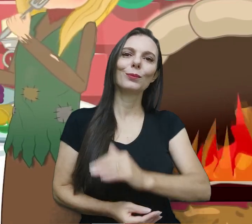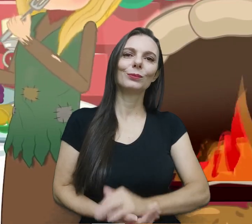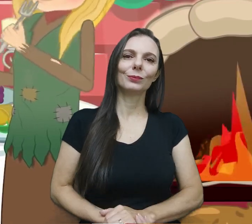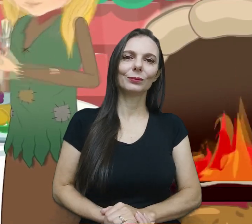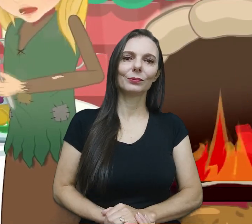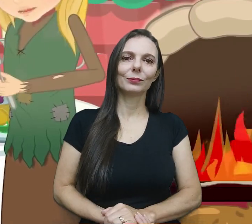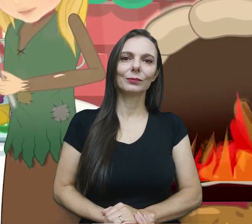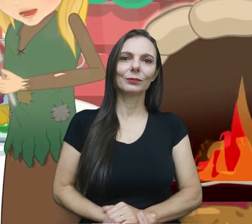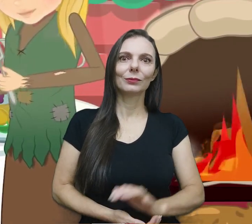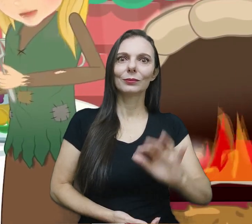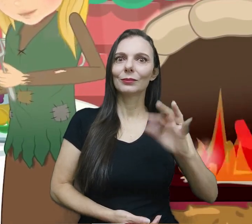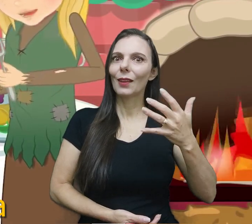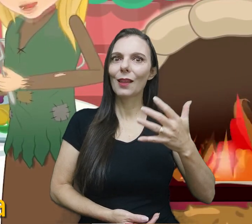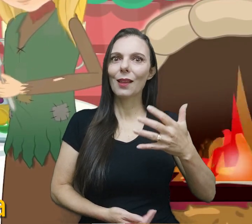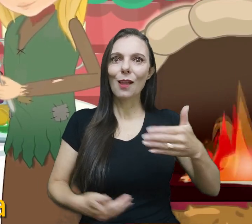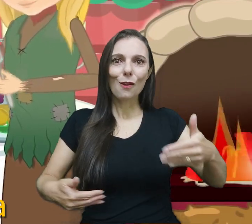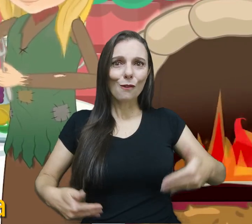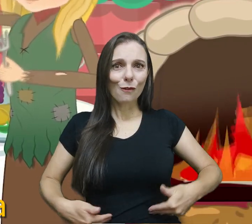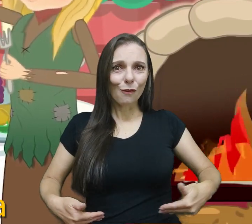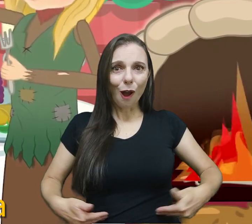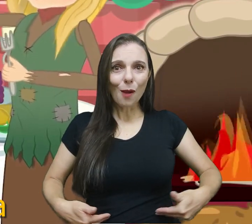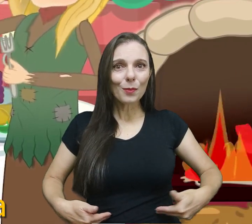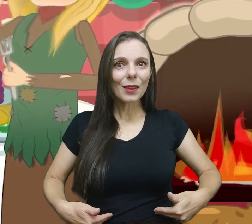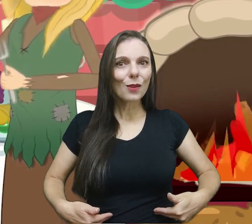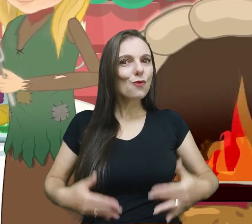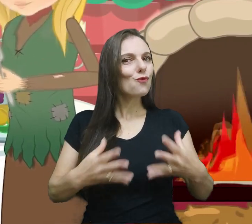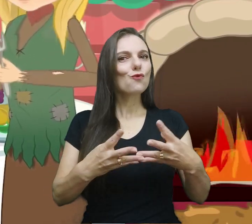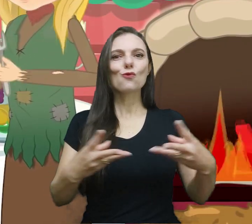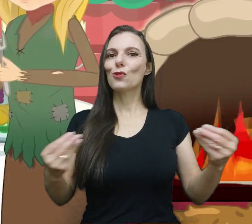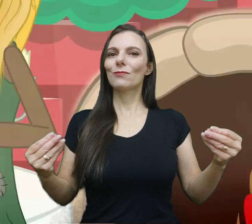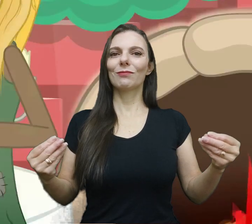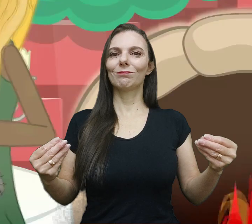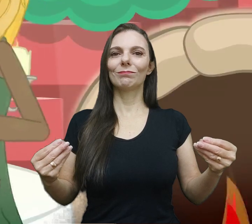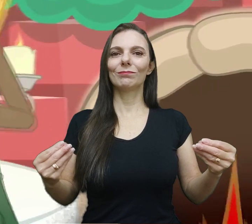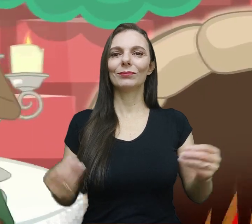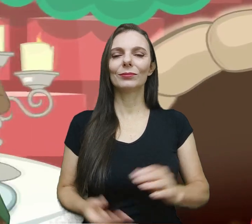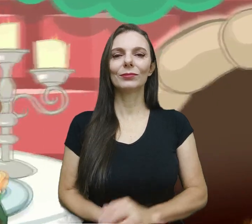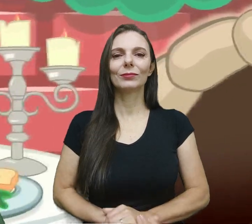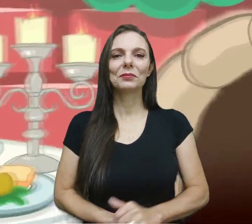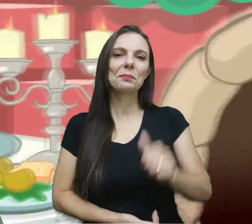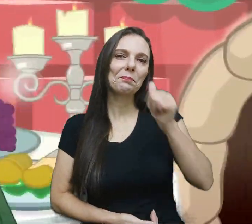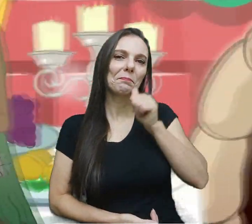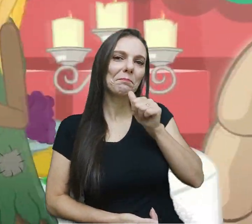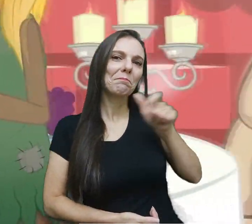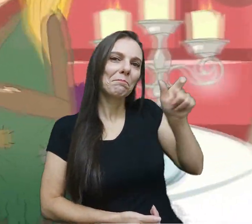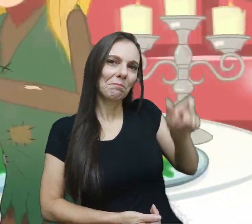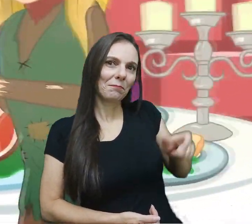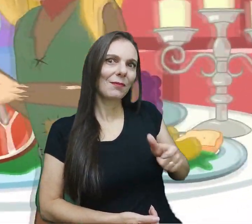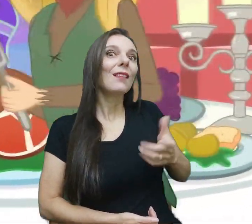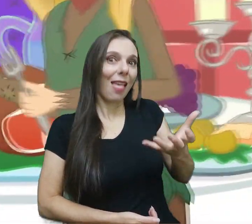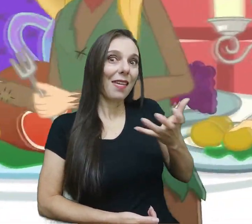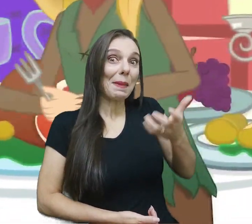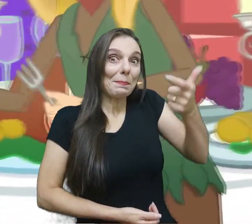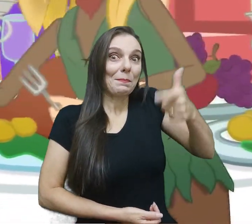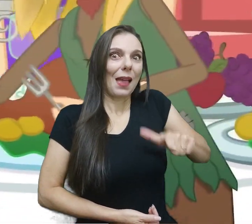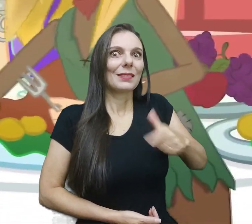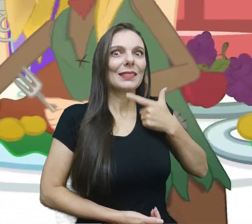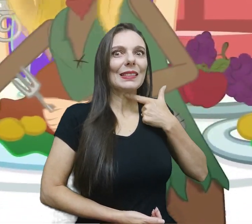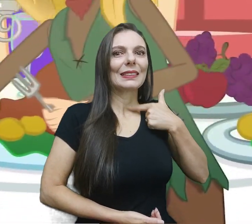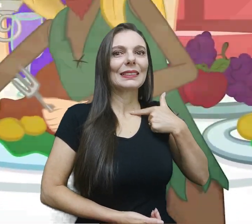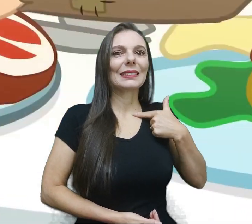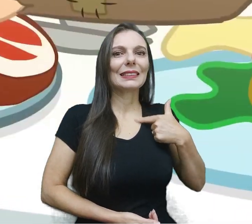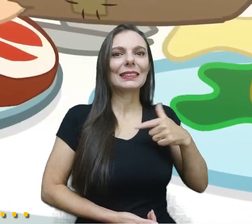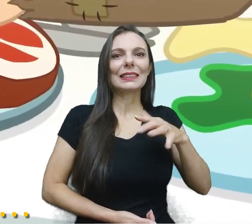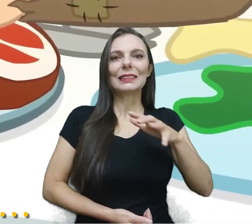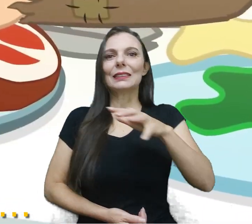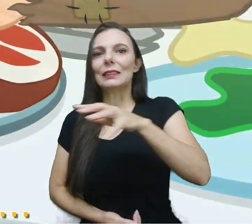colocou em sua boca. De repente, ela não estava mais com fome. A pequena vendedora de fósforos quis comer outro